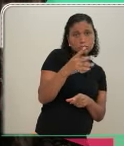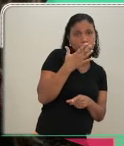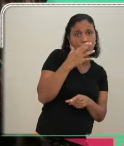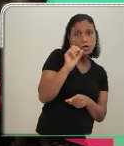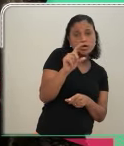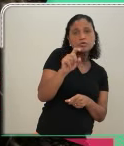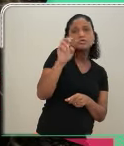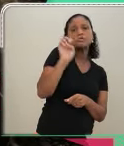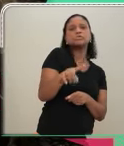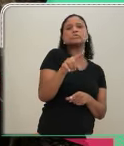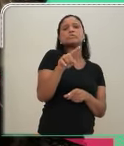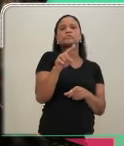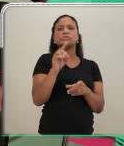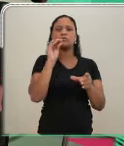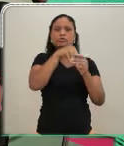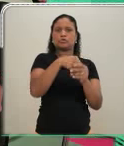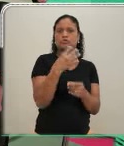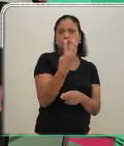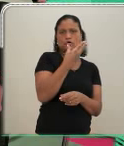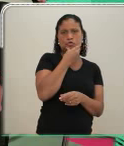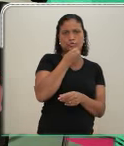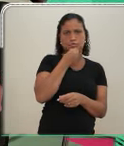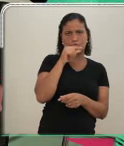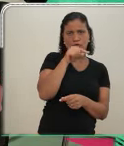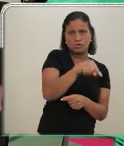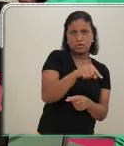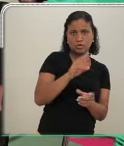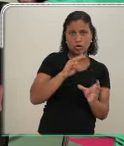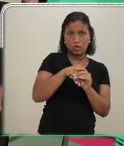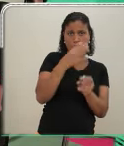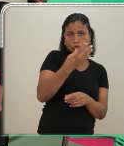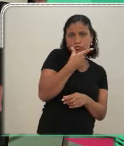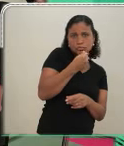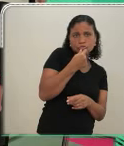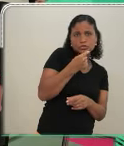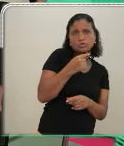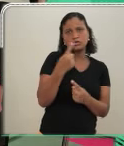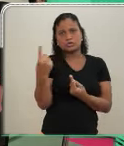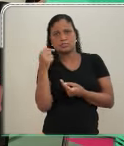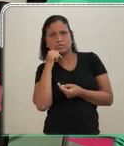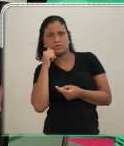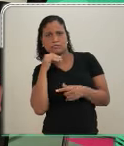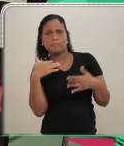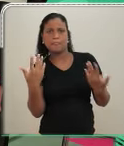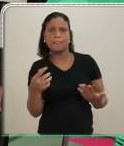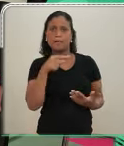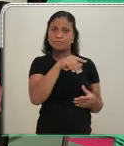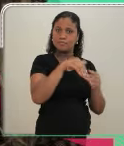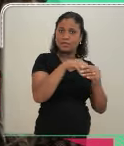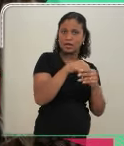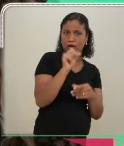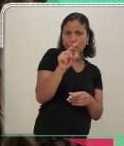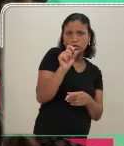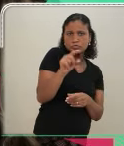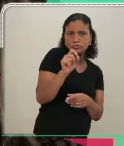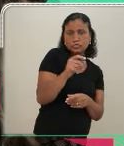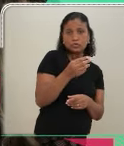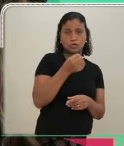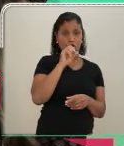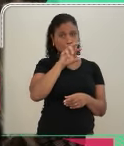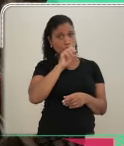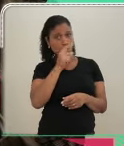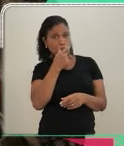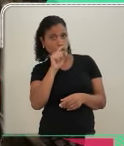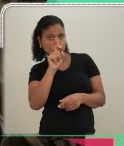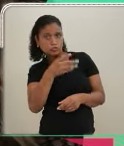4 meninos nós temos uma menina. Então, foi eleito o azul, supostamente seria a cor do menino. Então, dessa forma, ficou a cor azul. O Grupo Mundo Azul é um